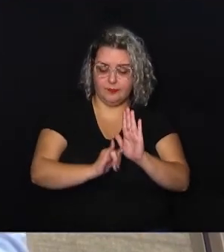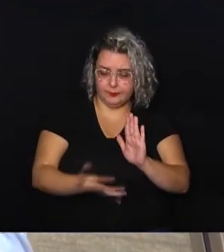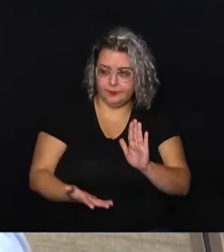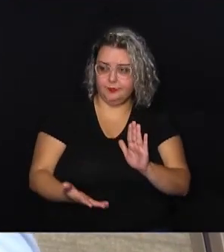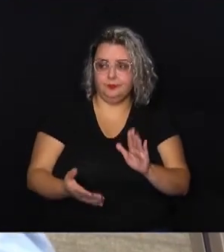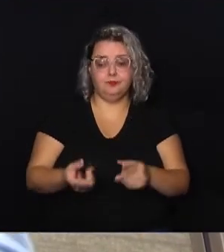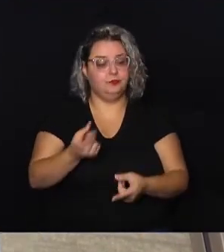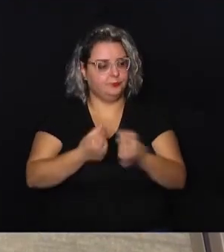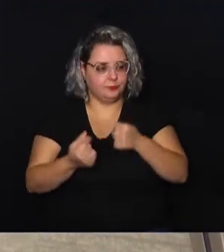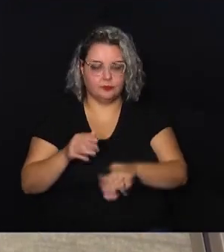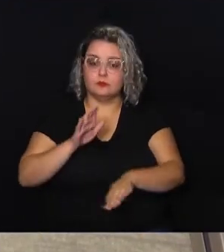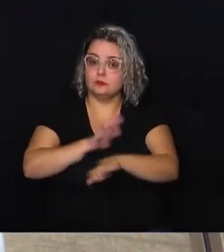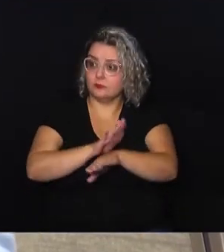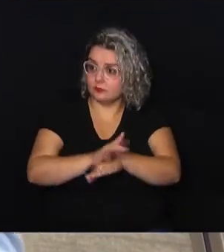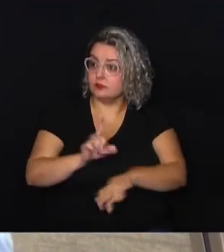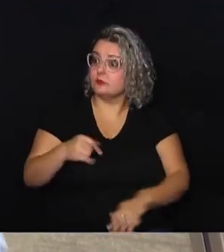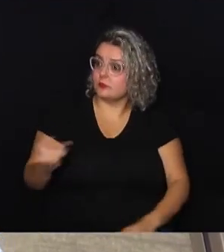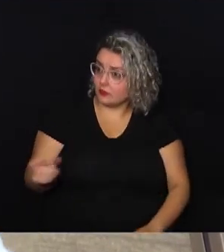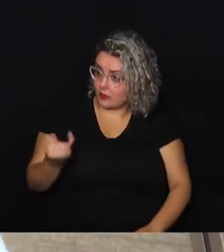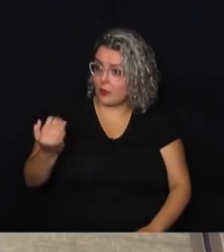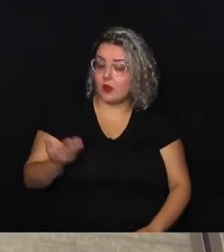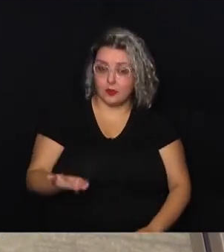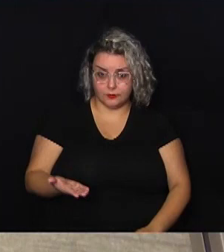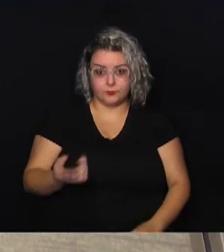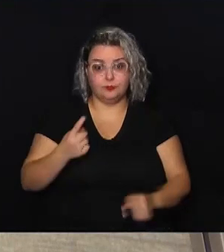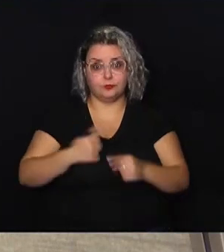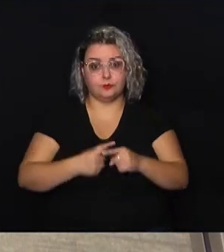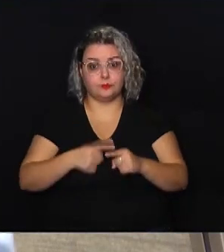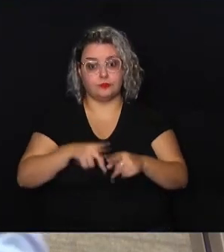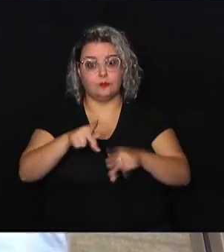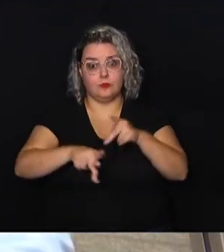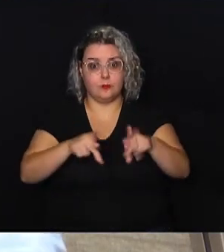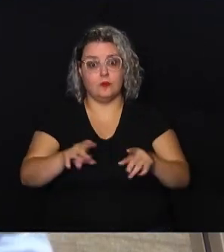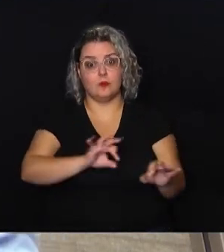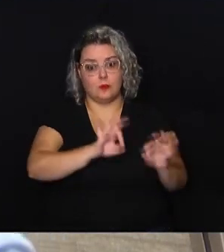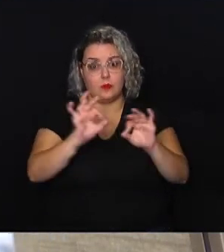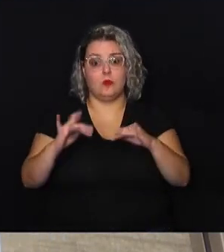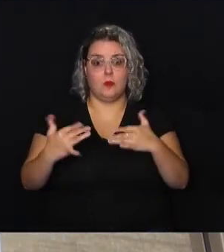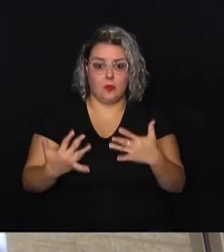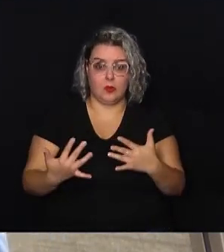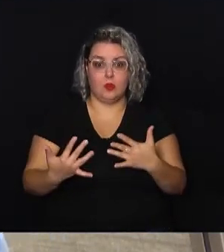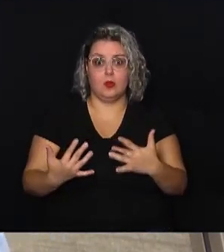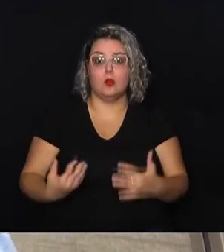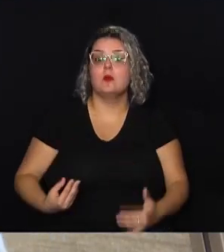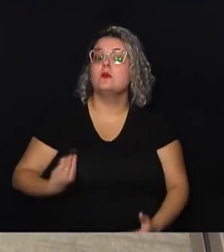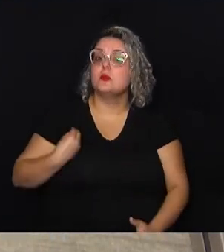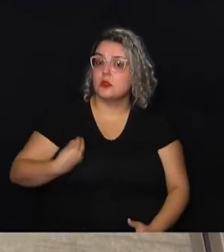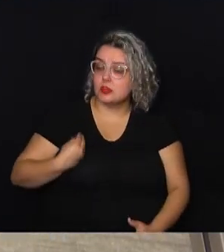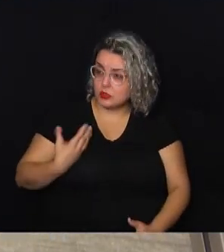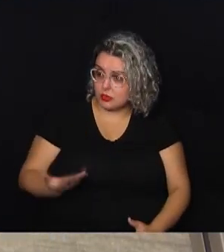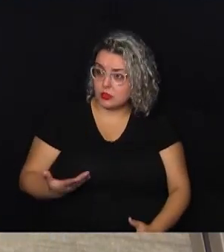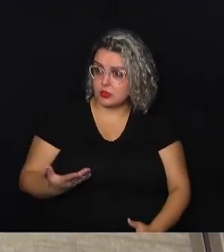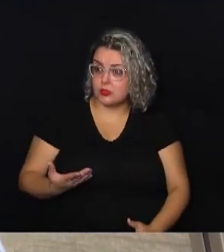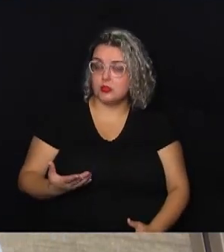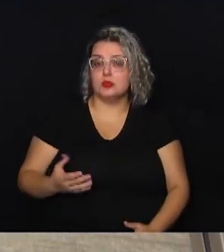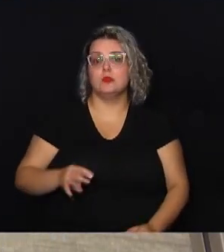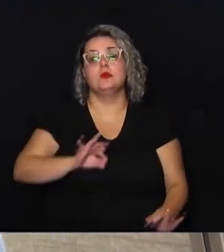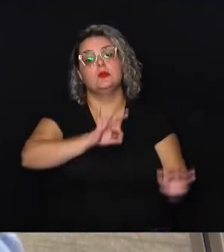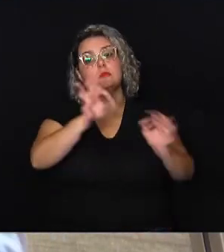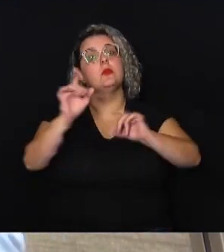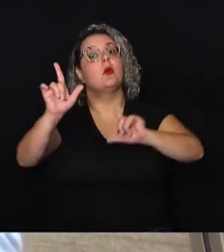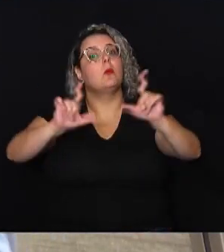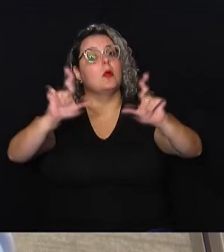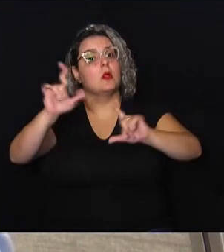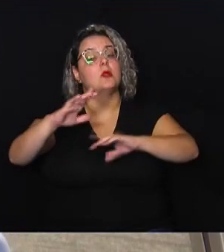assistencial. Isso foi muito importante, porque o público que nos acompanhou presencialmente, o público que nos acompanhou pela